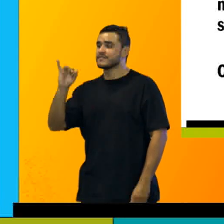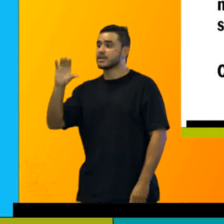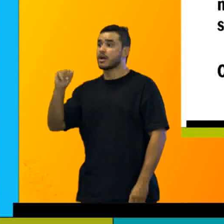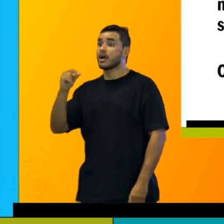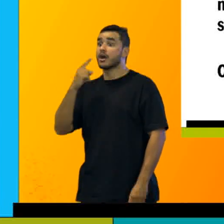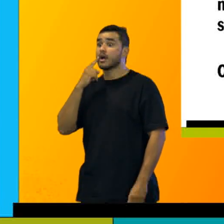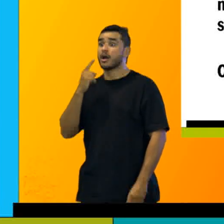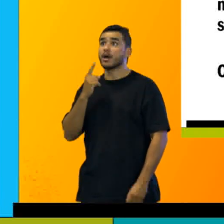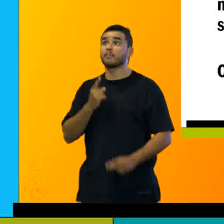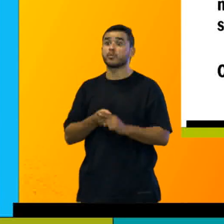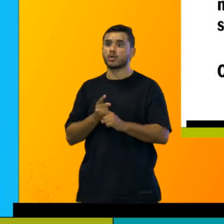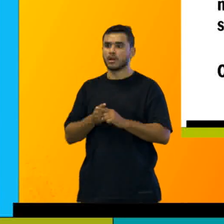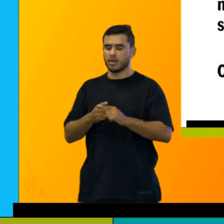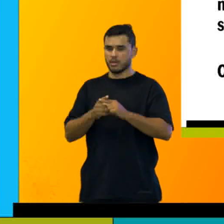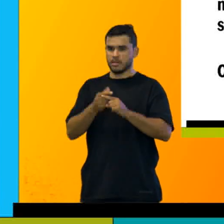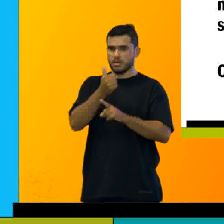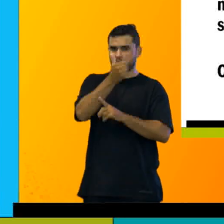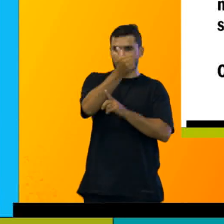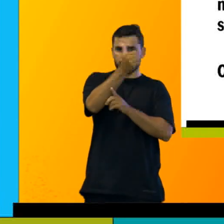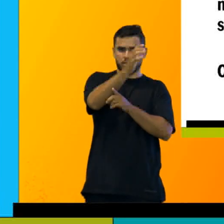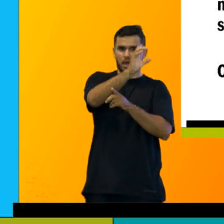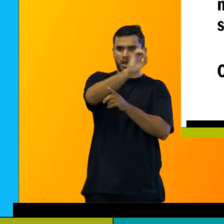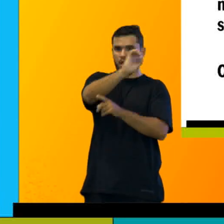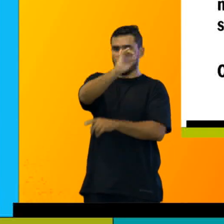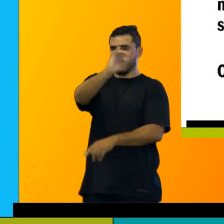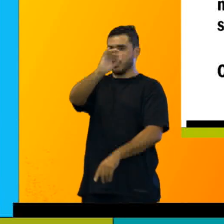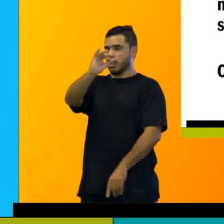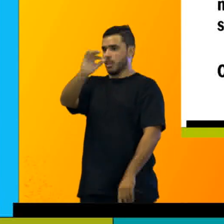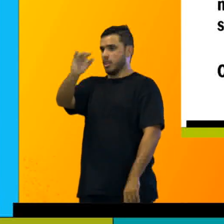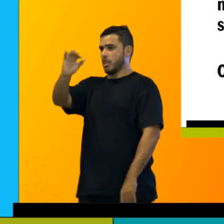zeros. Ou muito pequeno,